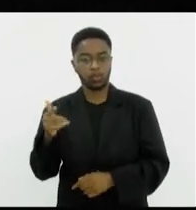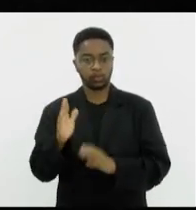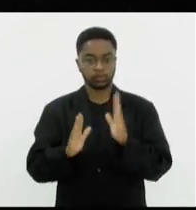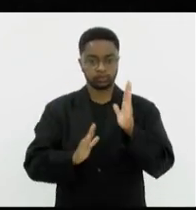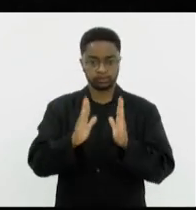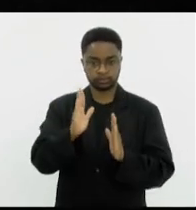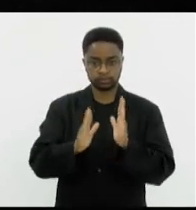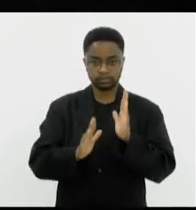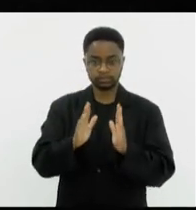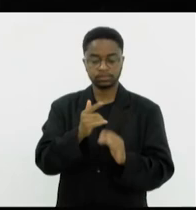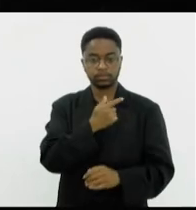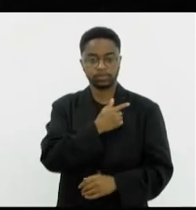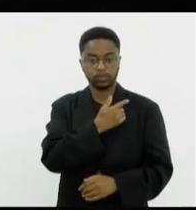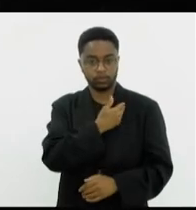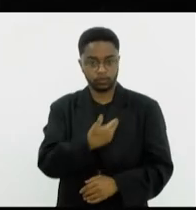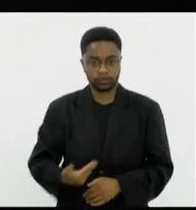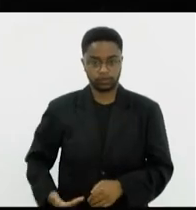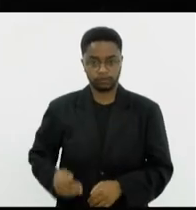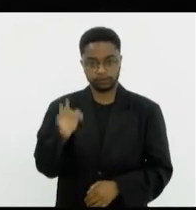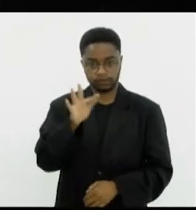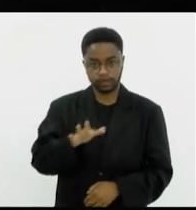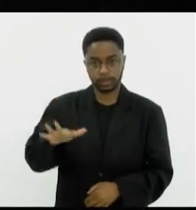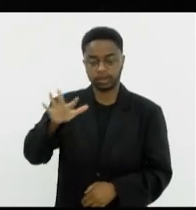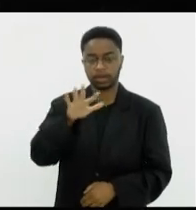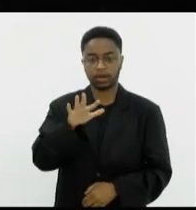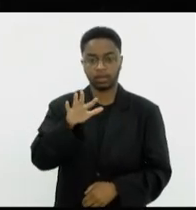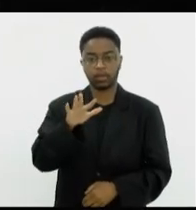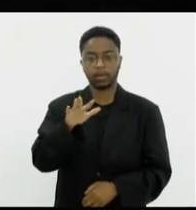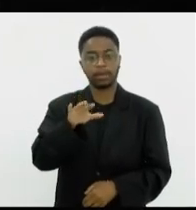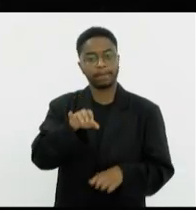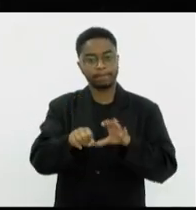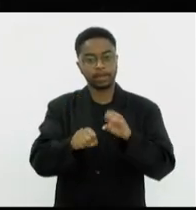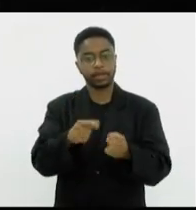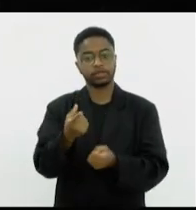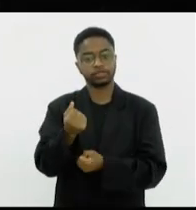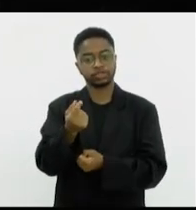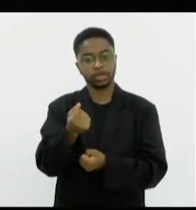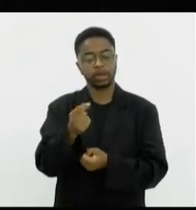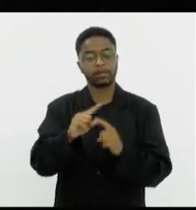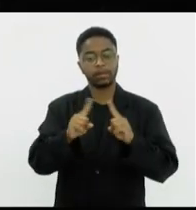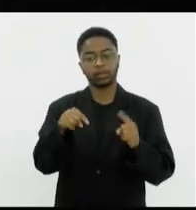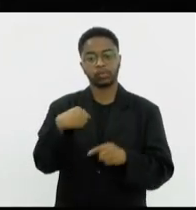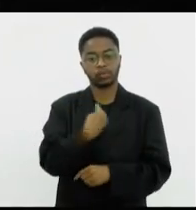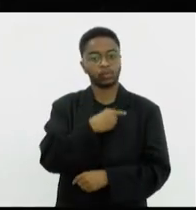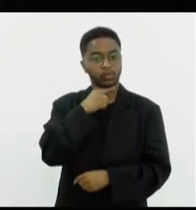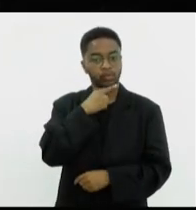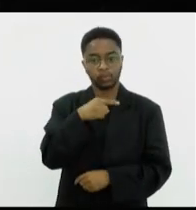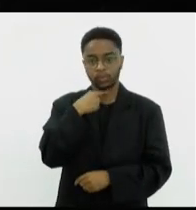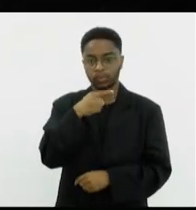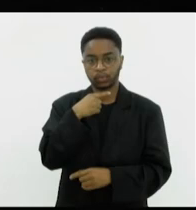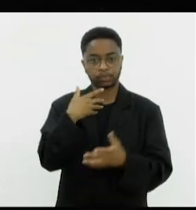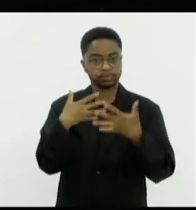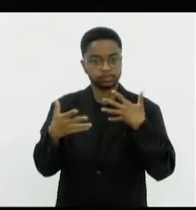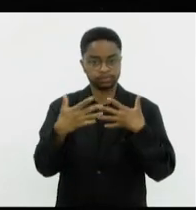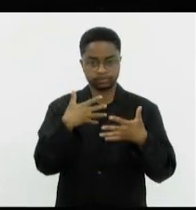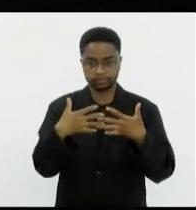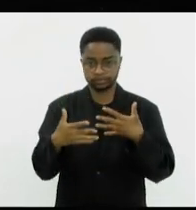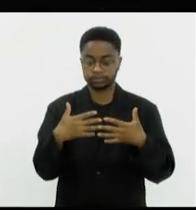ocasiões, governos federais aportarem recurso e a gente não conseguir transparência,